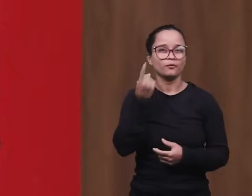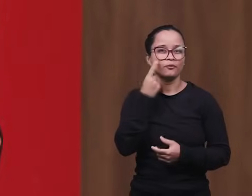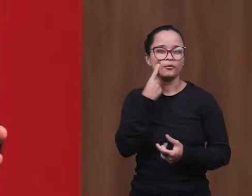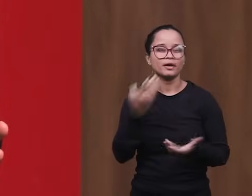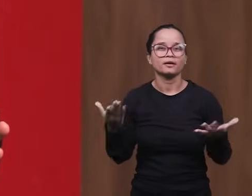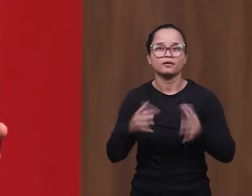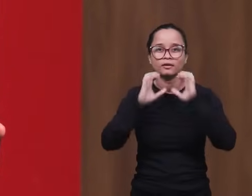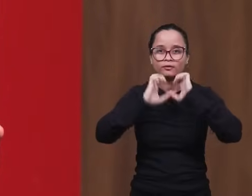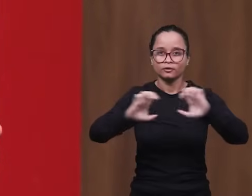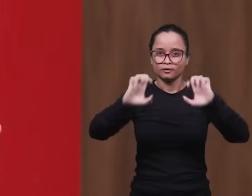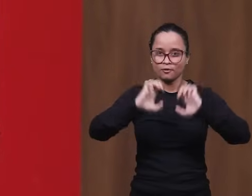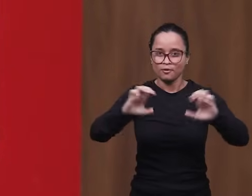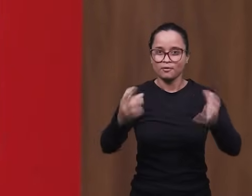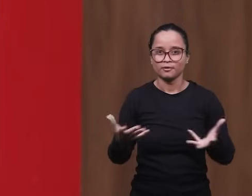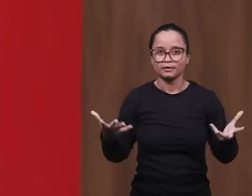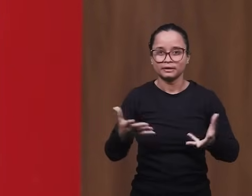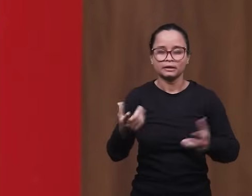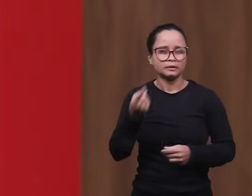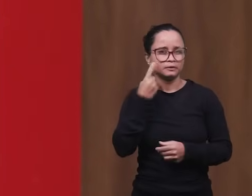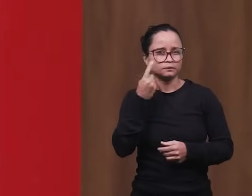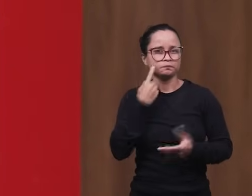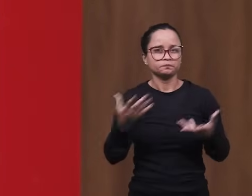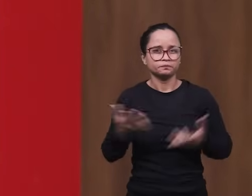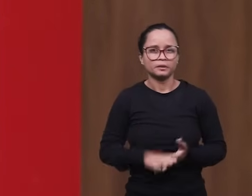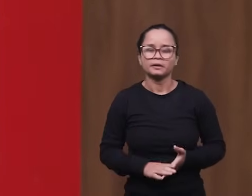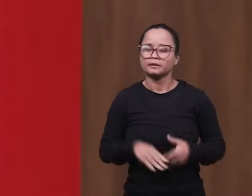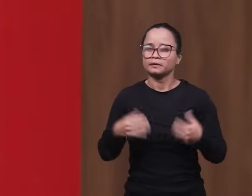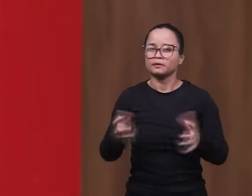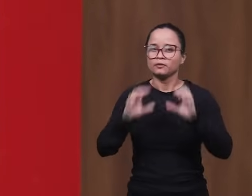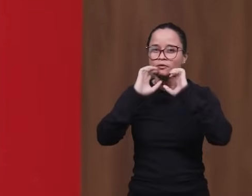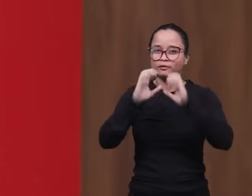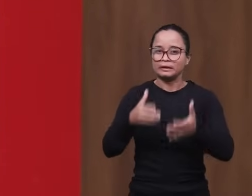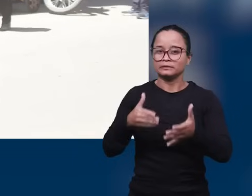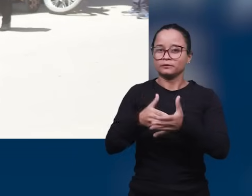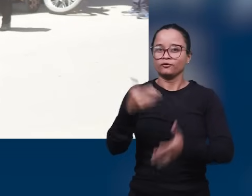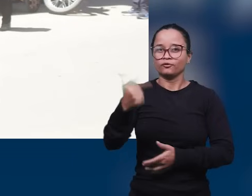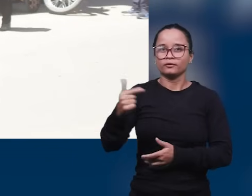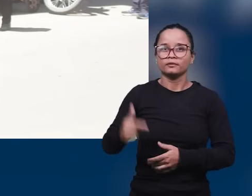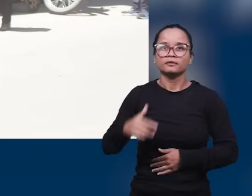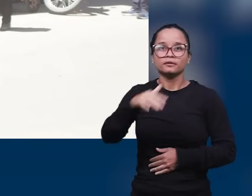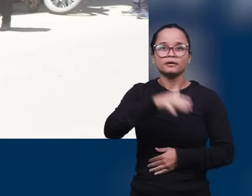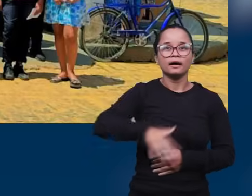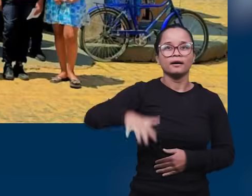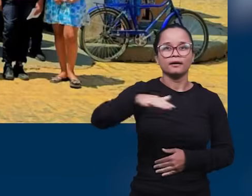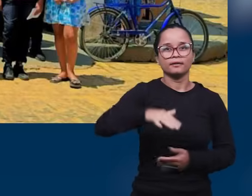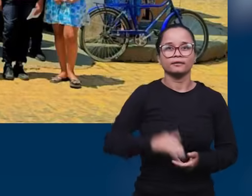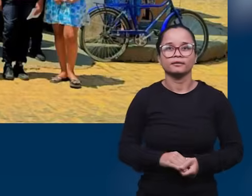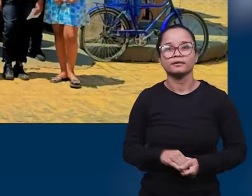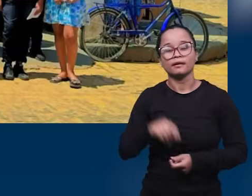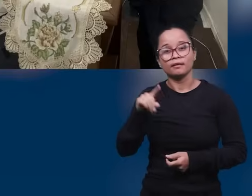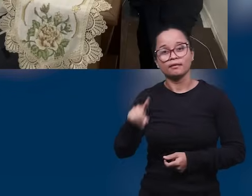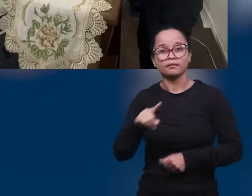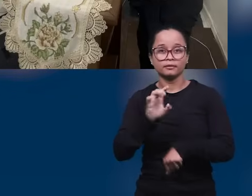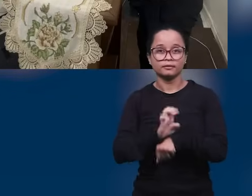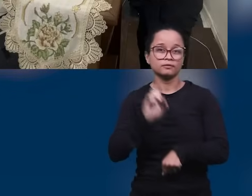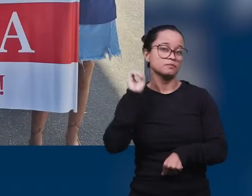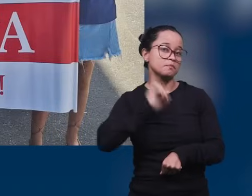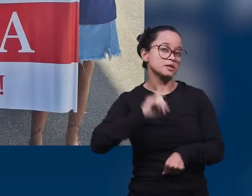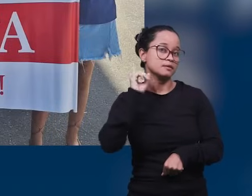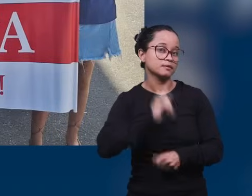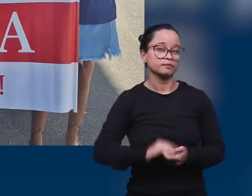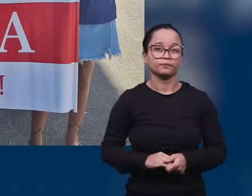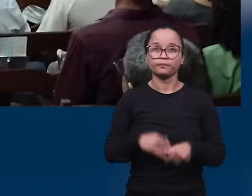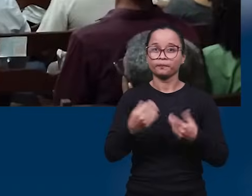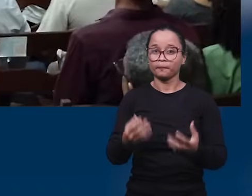Vamos falar agora das evangelizações? Pois é, o Evangelho Sem Fronteiras aconteceu na região de Murié, em Minas Gerais.